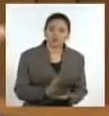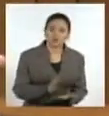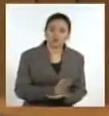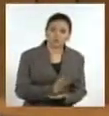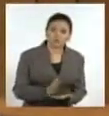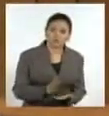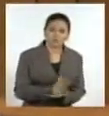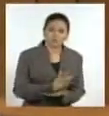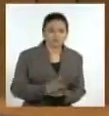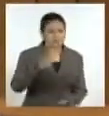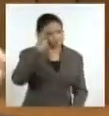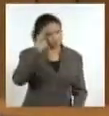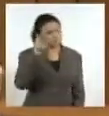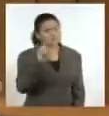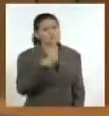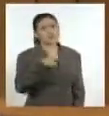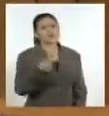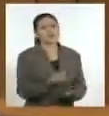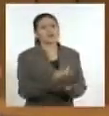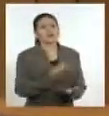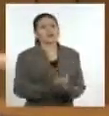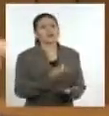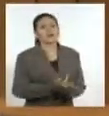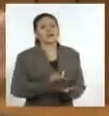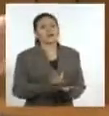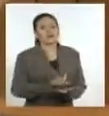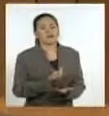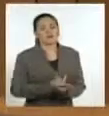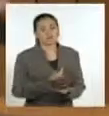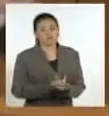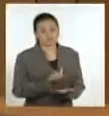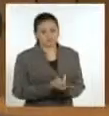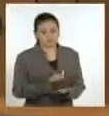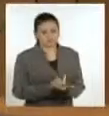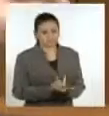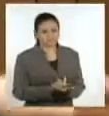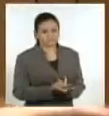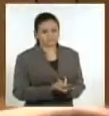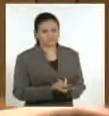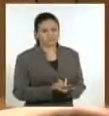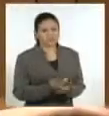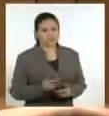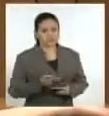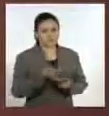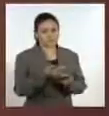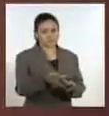esses erros seriam suficientes para que aquela homenagem deixe de ser justa.